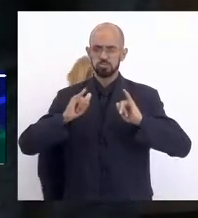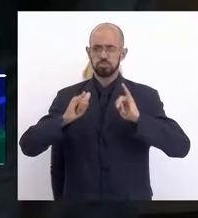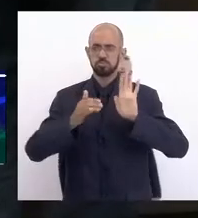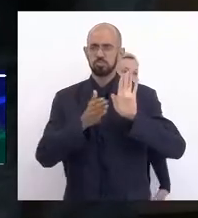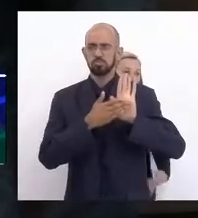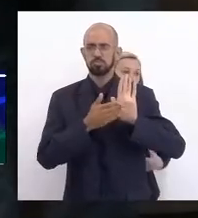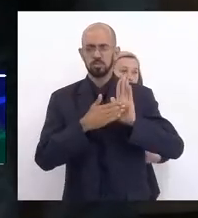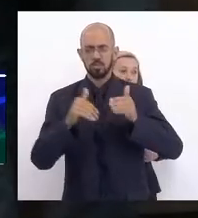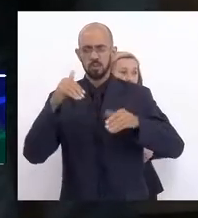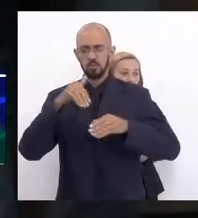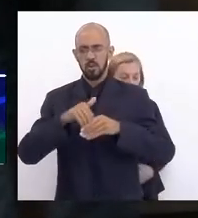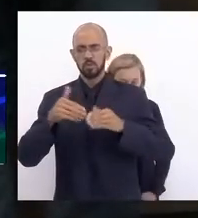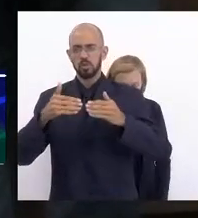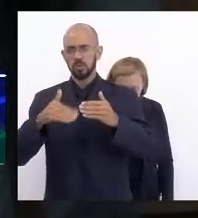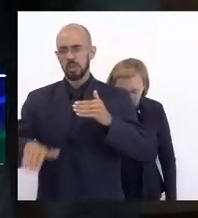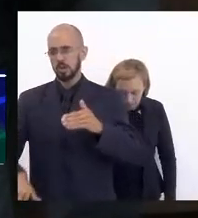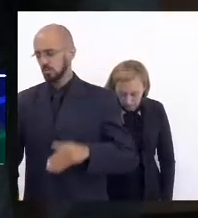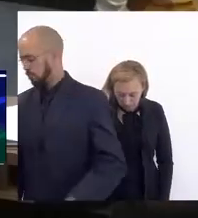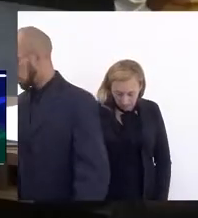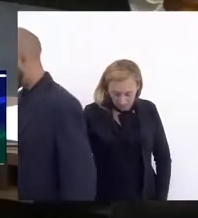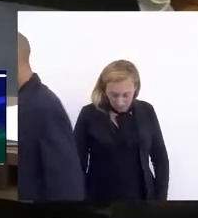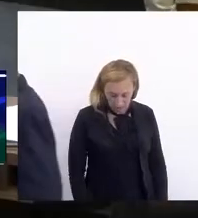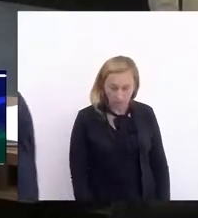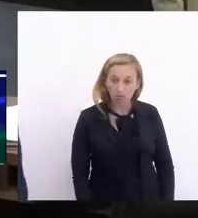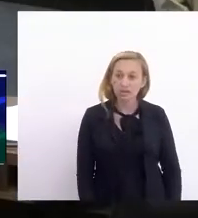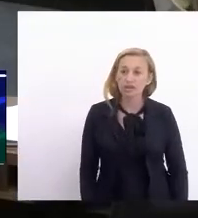é contrário.